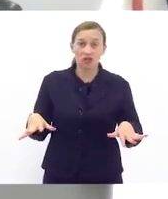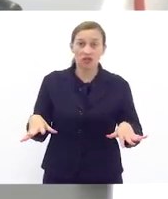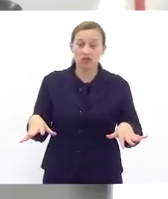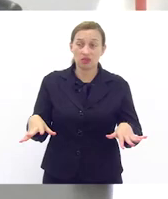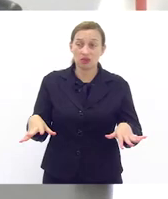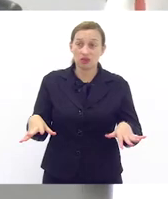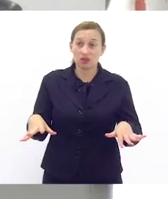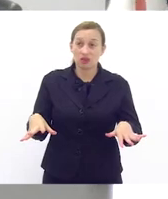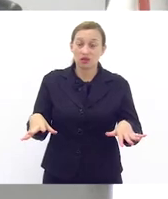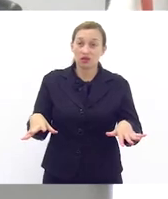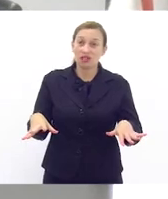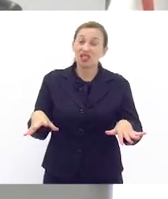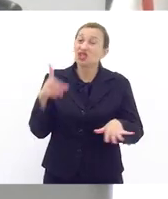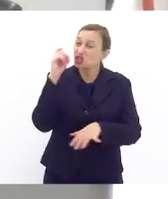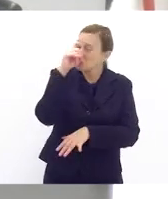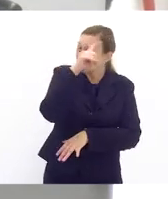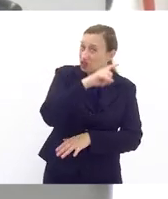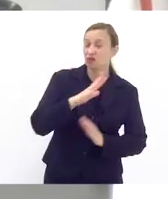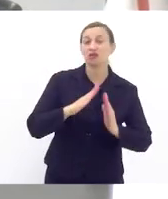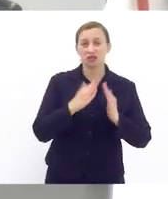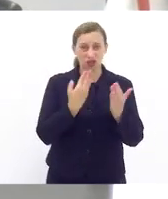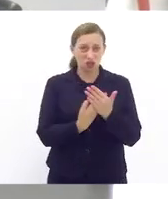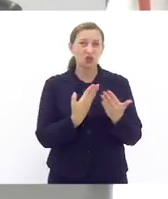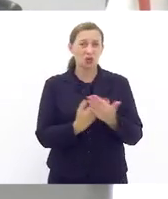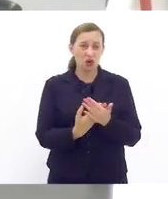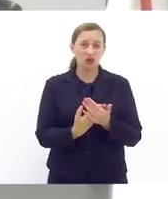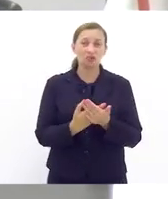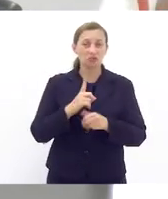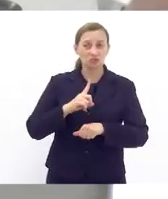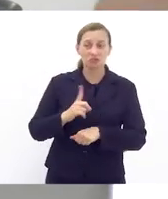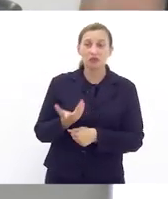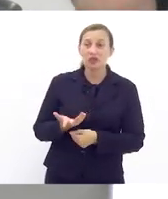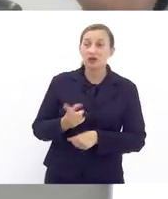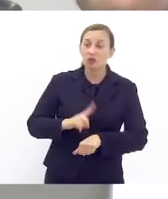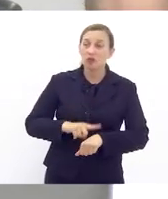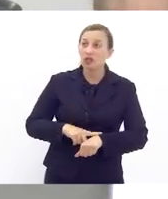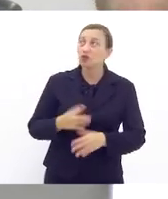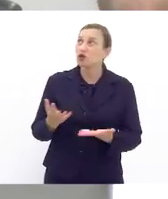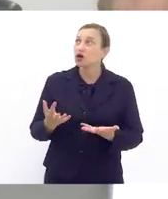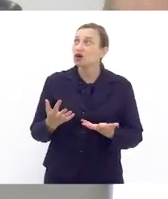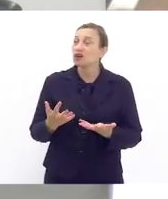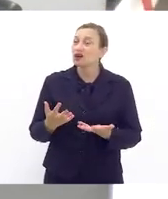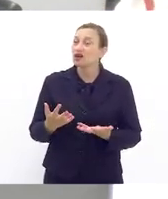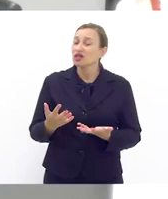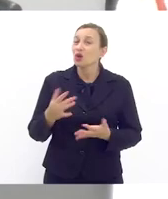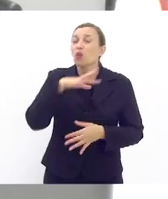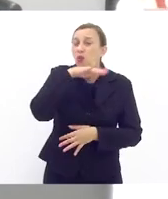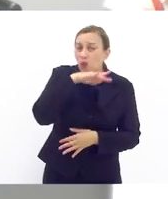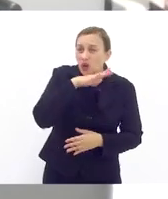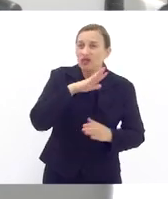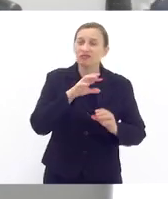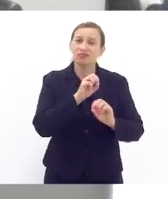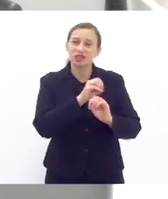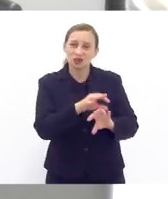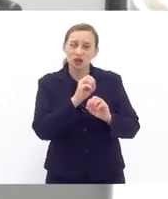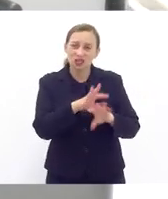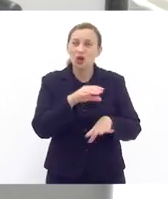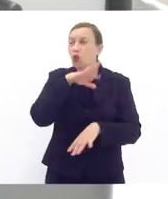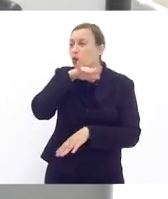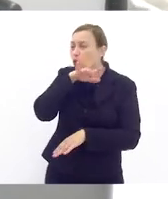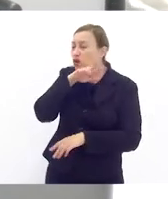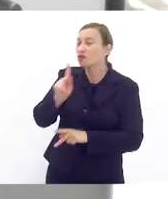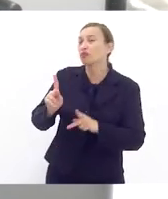que seria tão cruel as escolas que fizesse tão mal a educação tão mal a